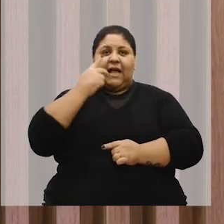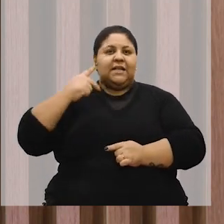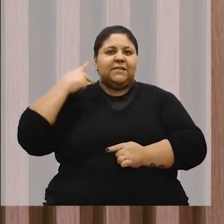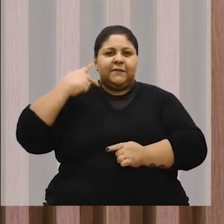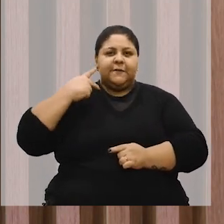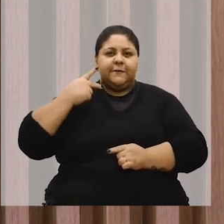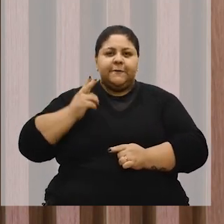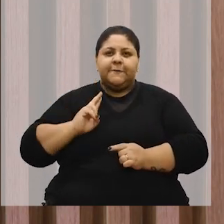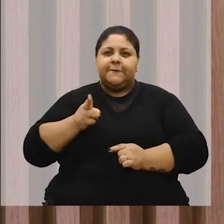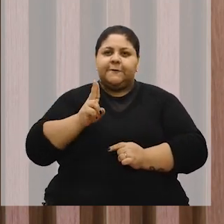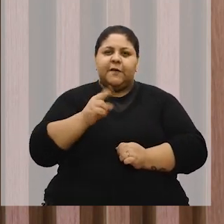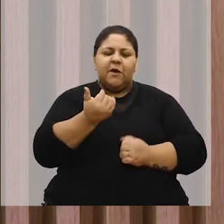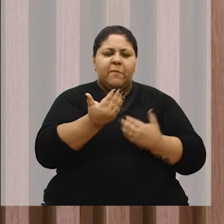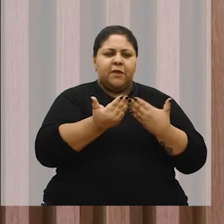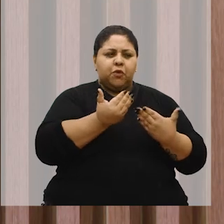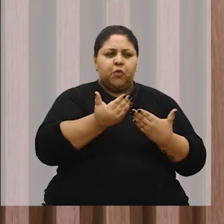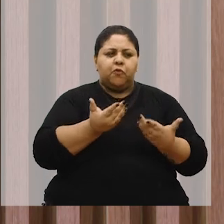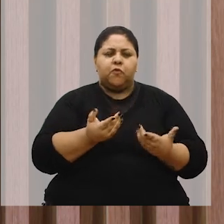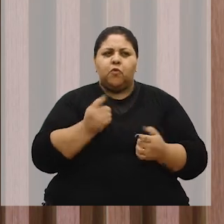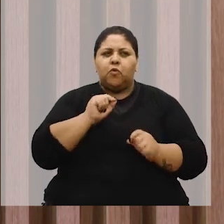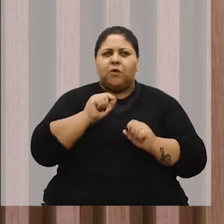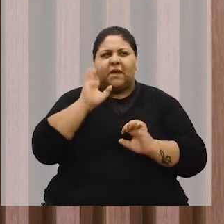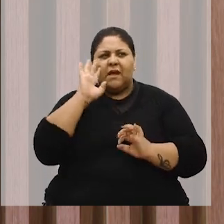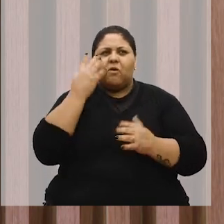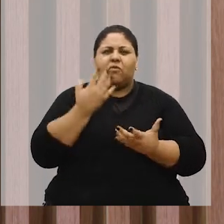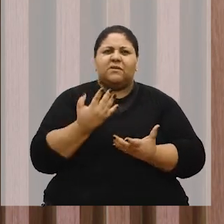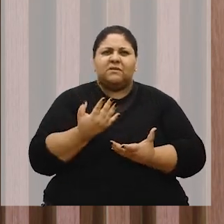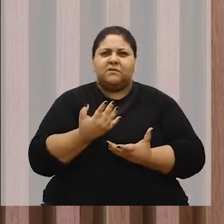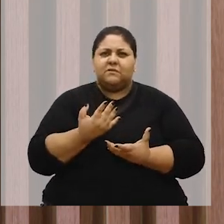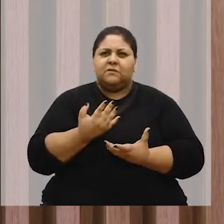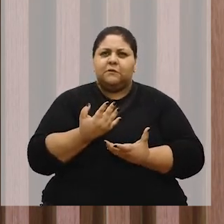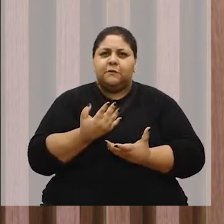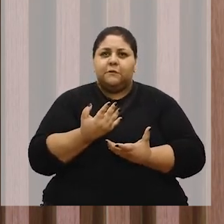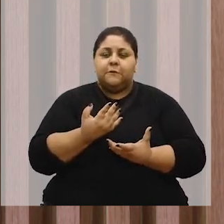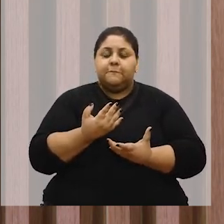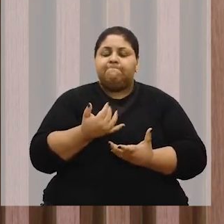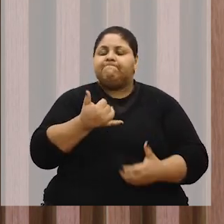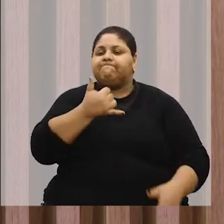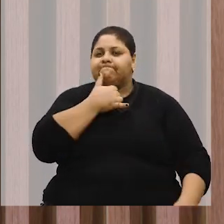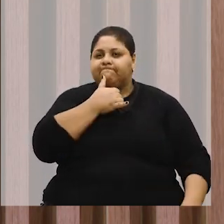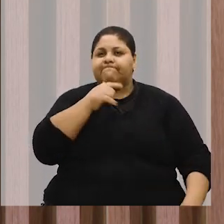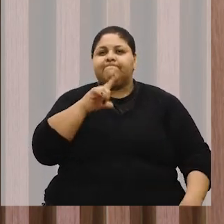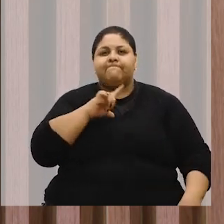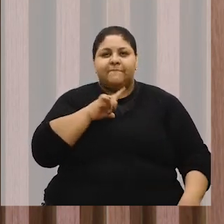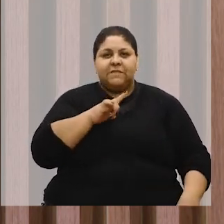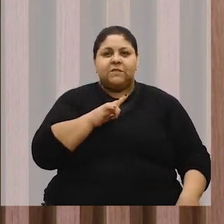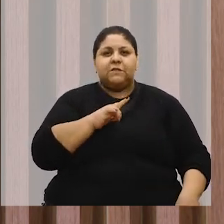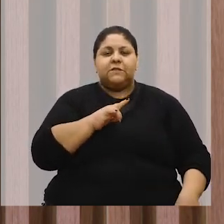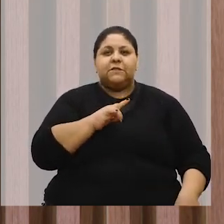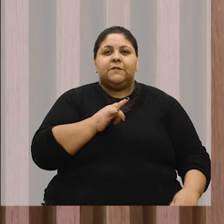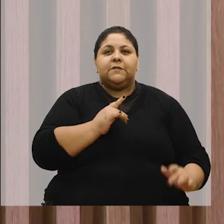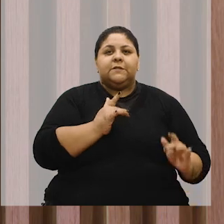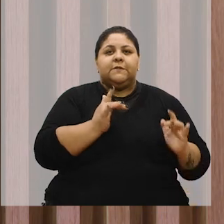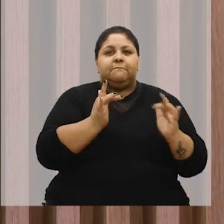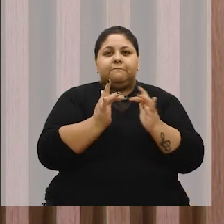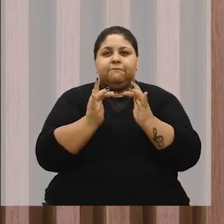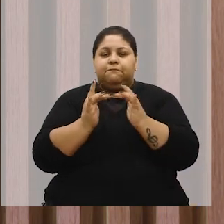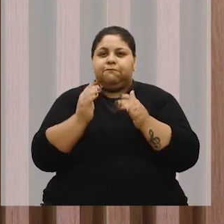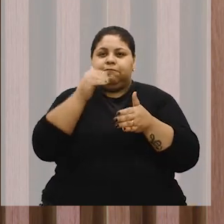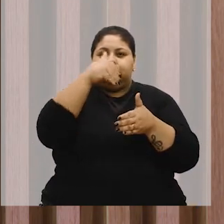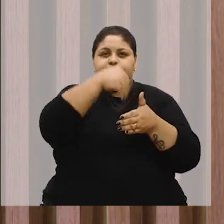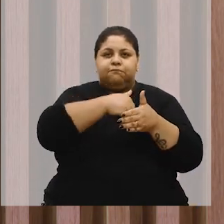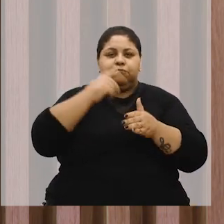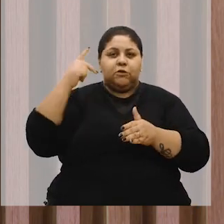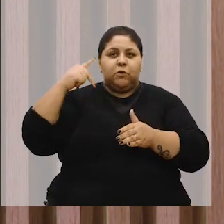sempre tinha aquele questionamento de o que aconteceu. Infelizmente, tem muitos vínculos de eleições, política